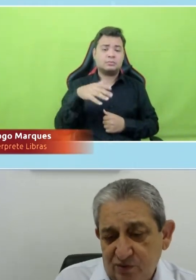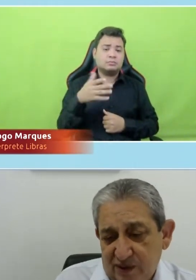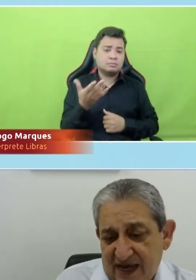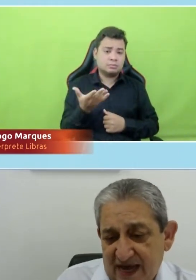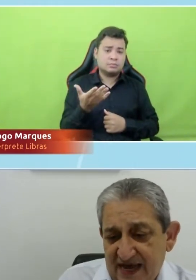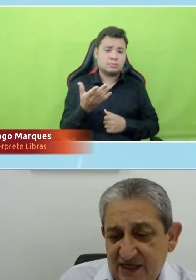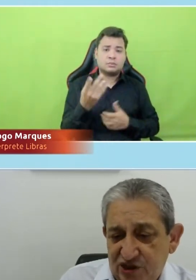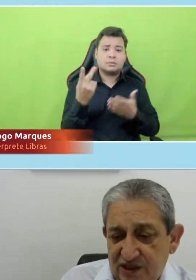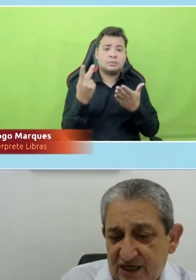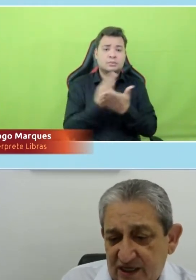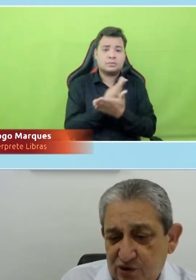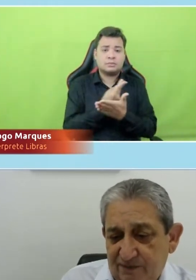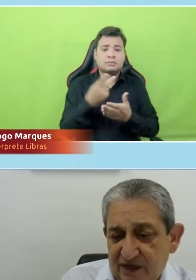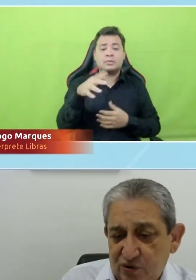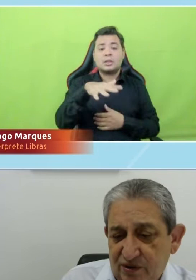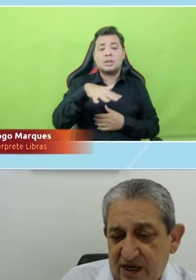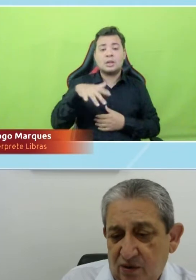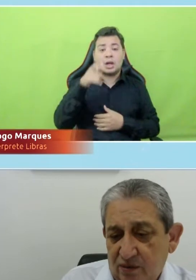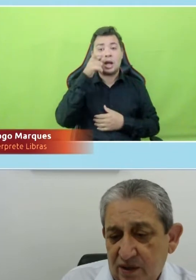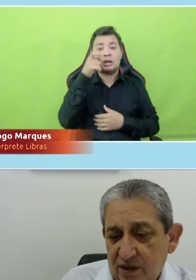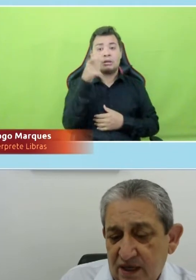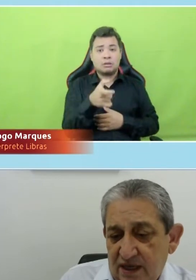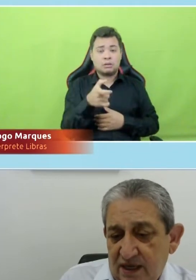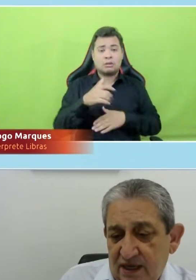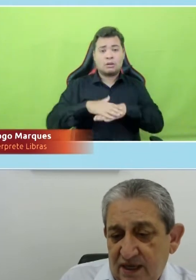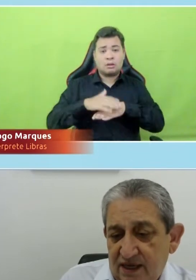chamamos área de interesse operacional.